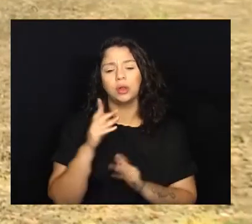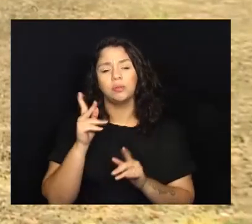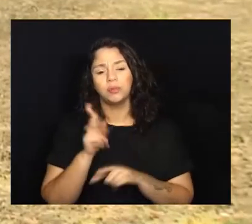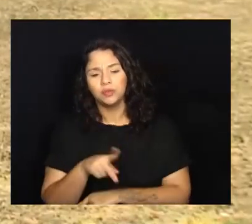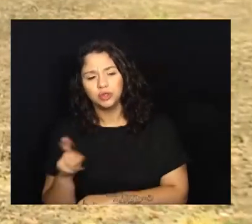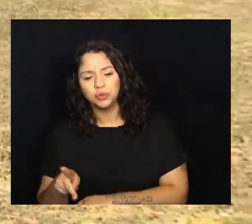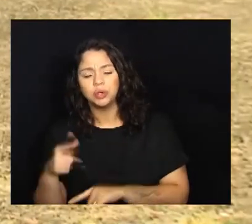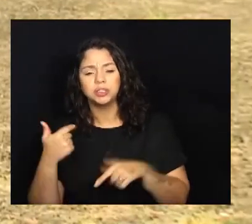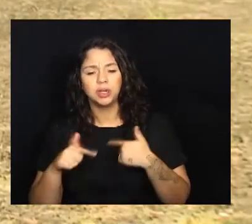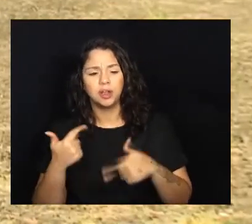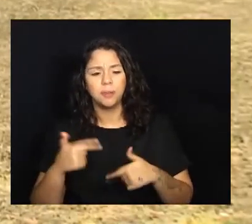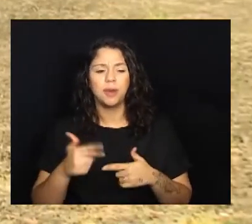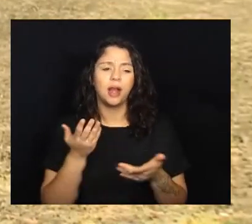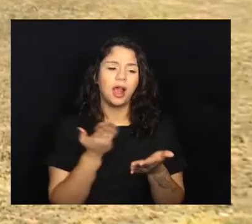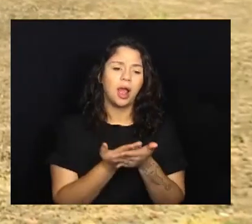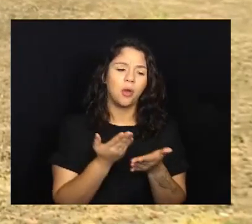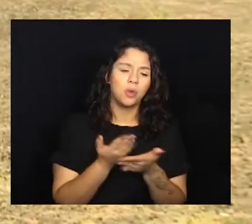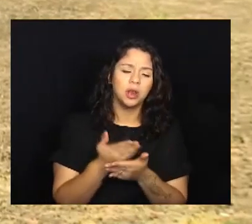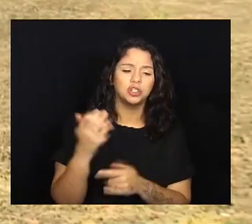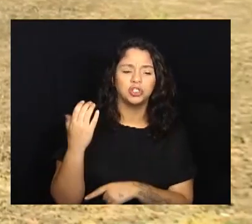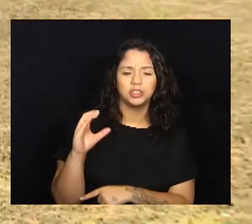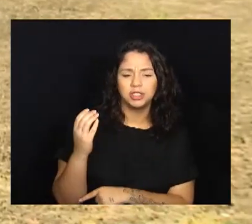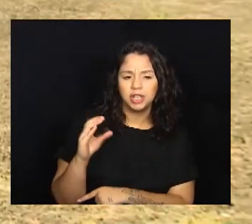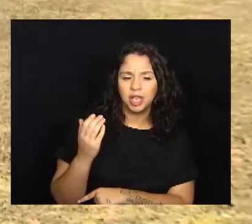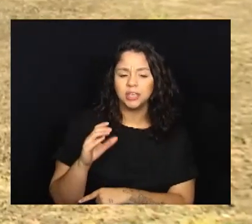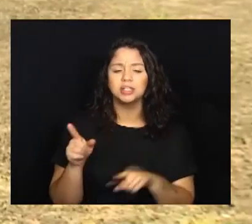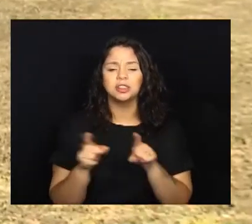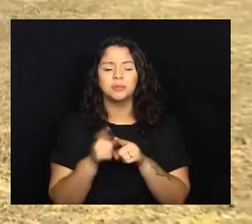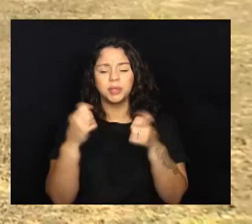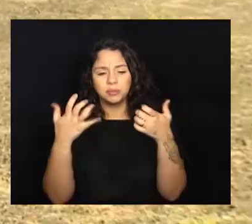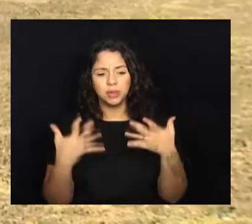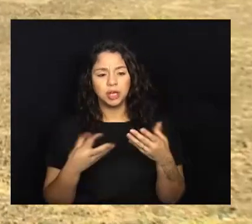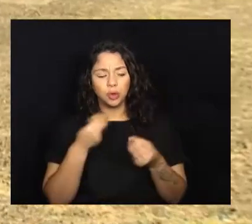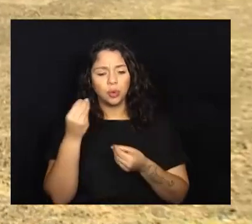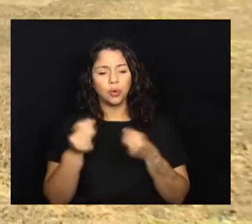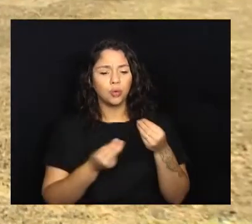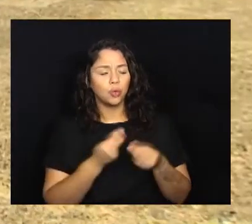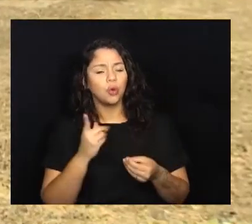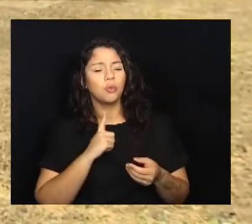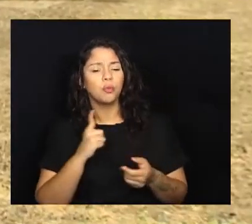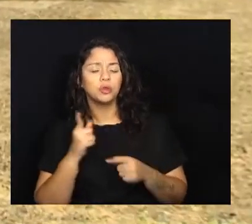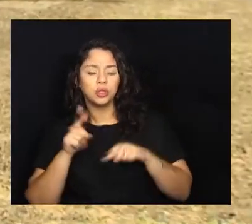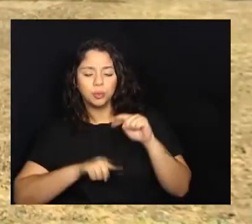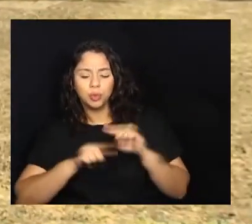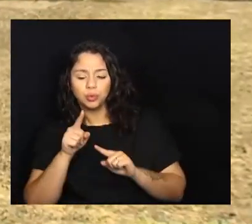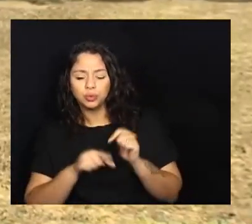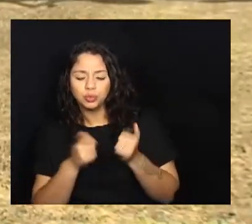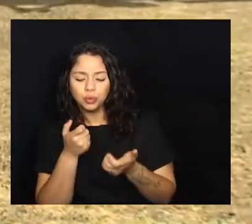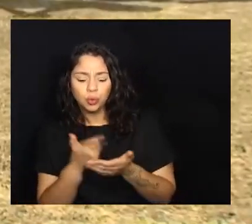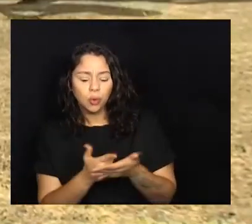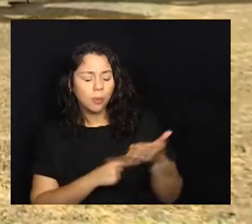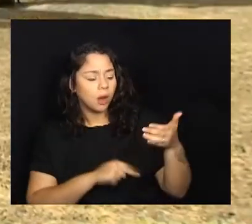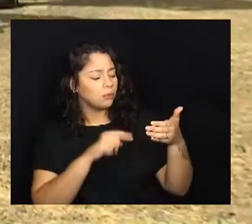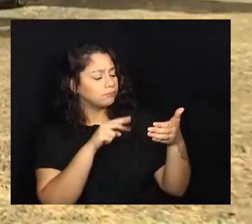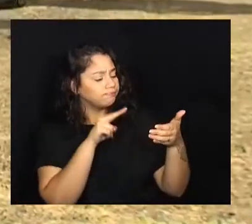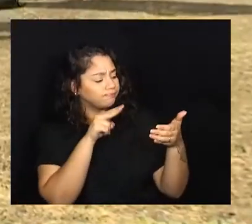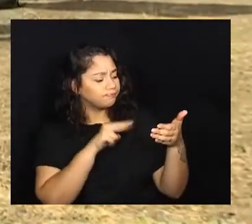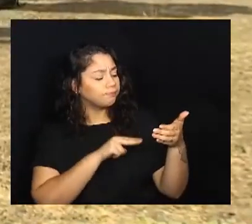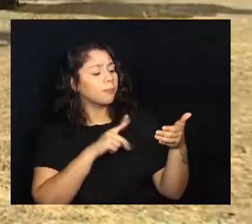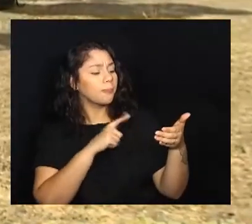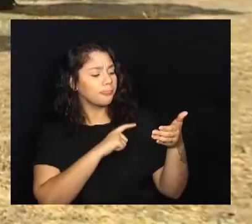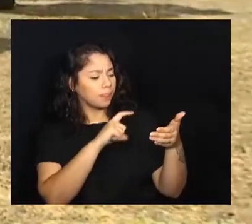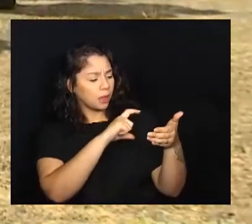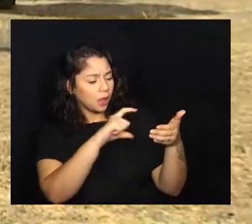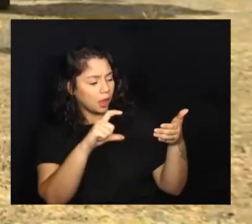explicando, dando aula de ciências, explicando para os alunos como ler um rótulo quando você for comprar um alimento, comprar uma